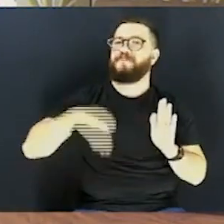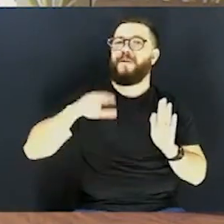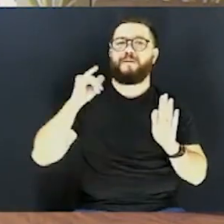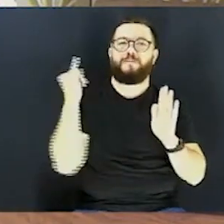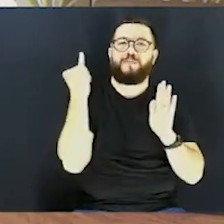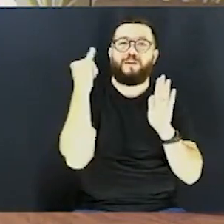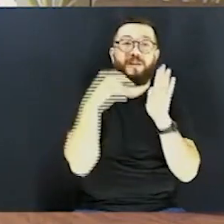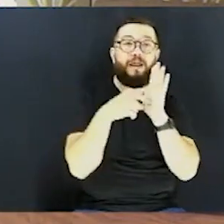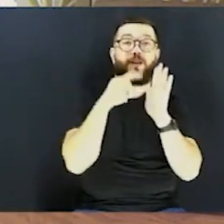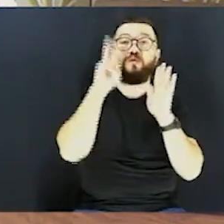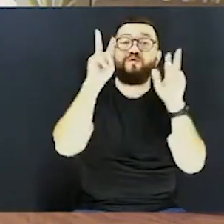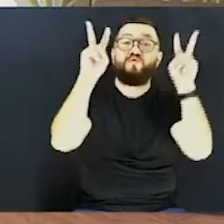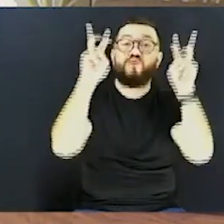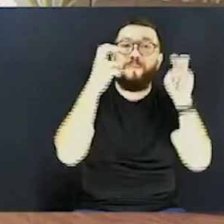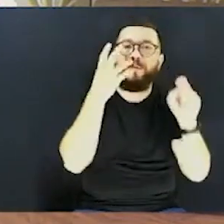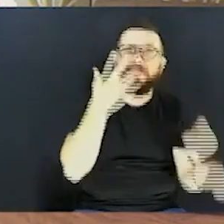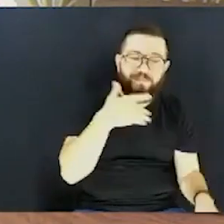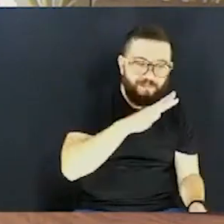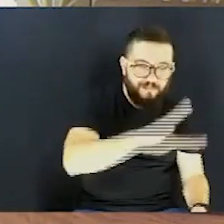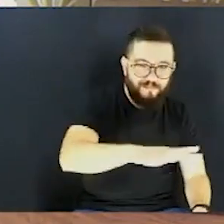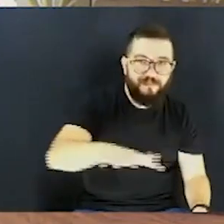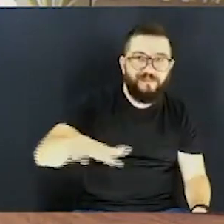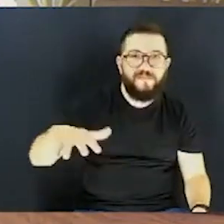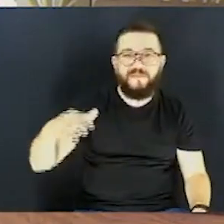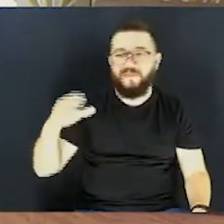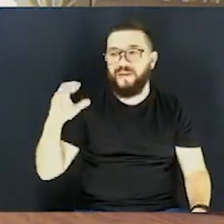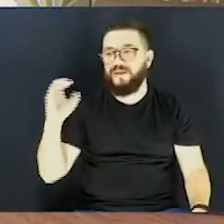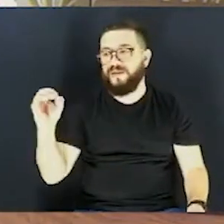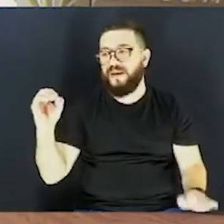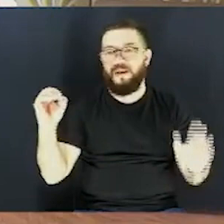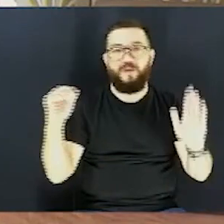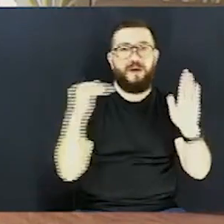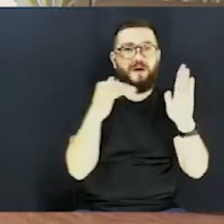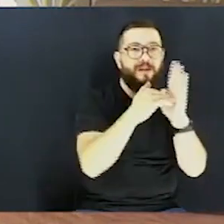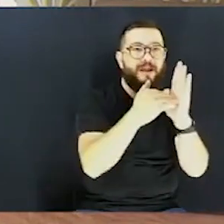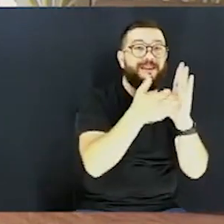infância, 0 a 6 anos de idade. Estamos investindo,